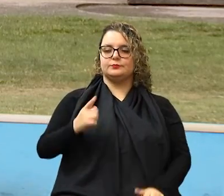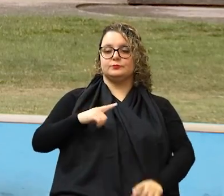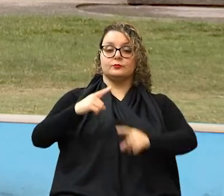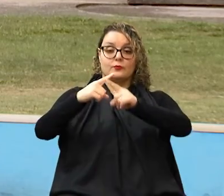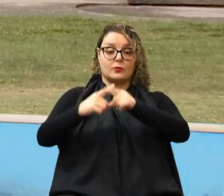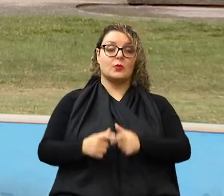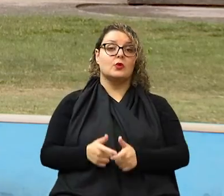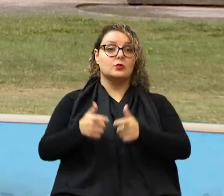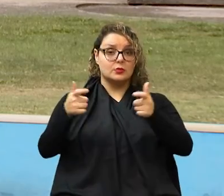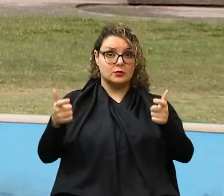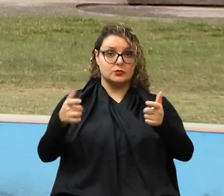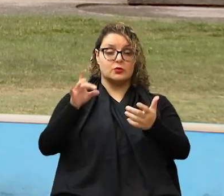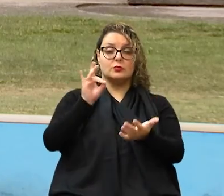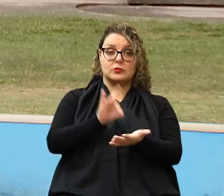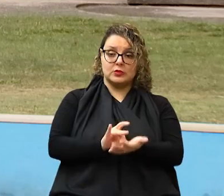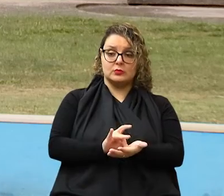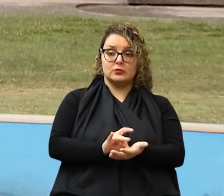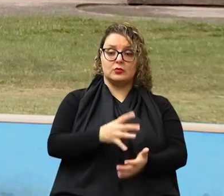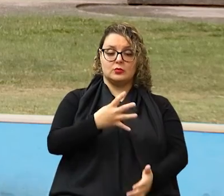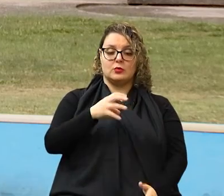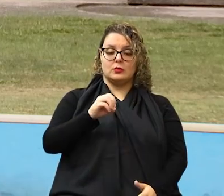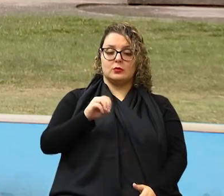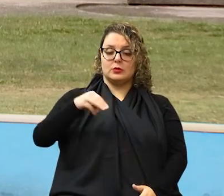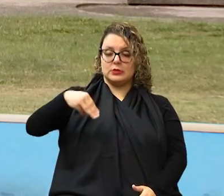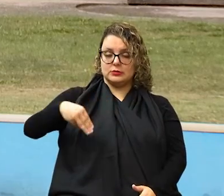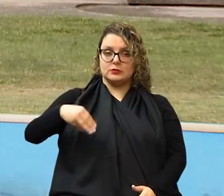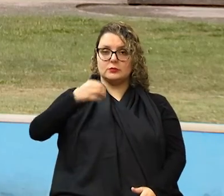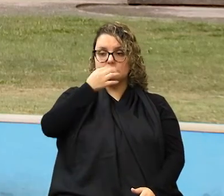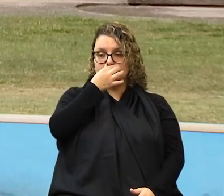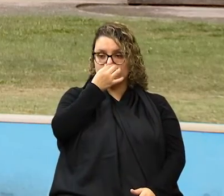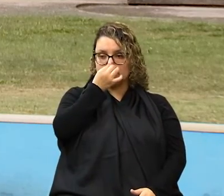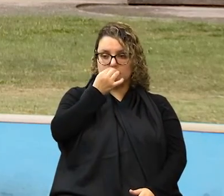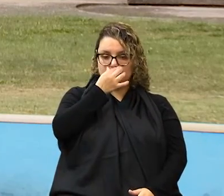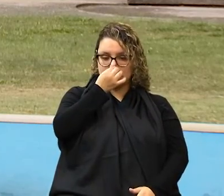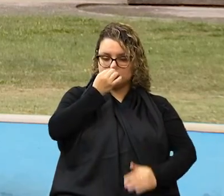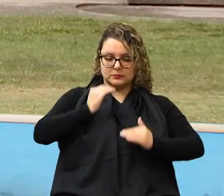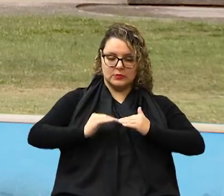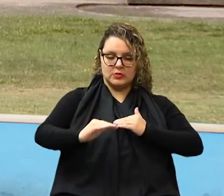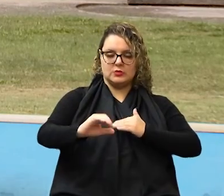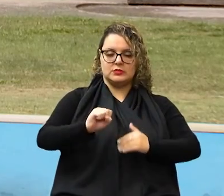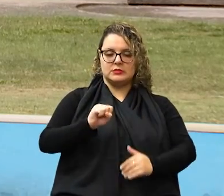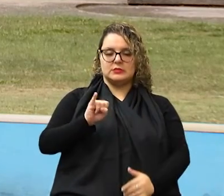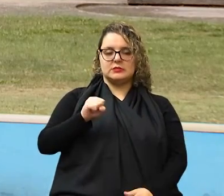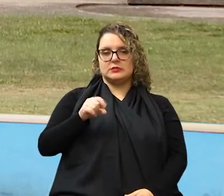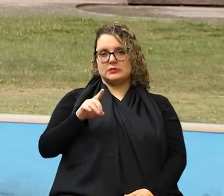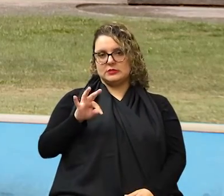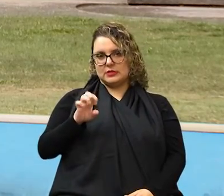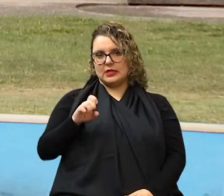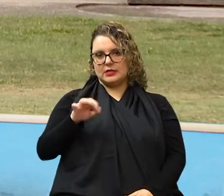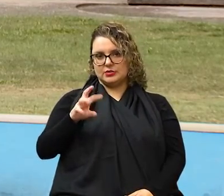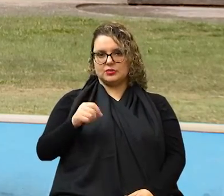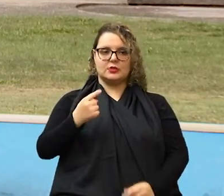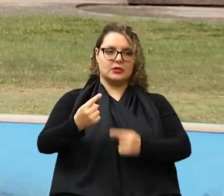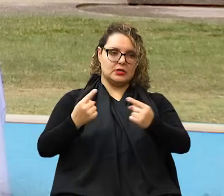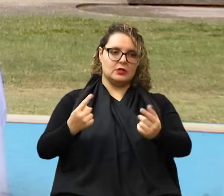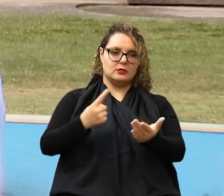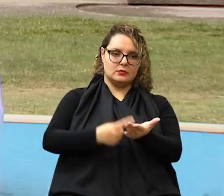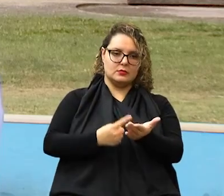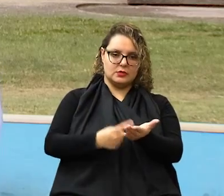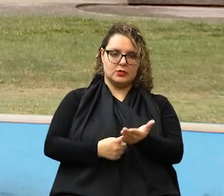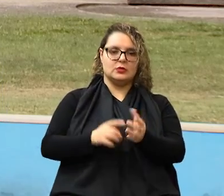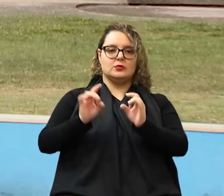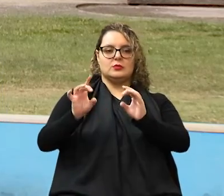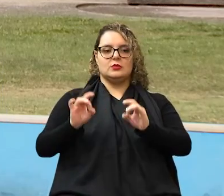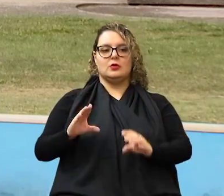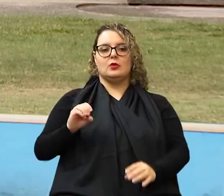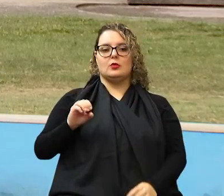se tem competições grandes, oficiais 400 metros, piso sintético. Aí cada marca tem a sua